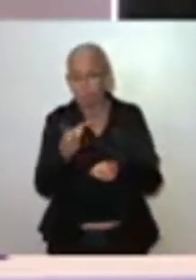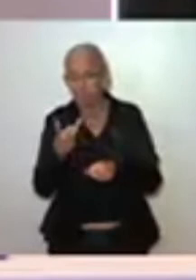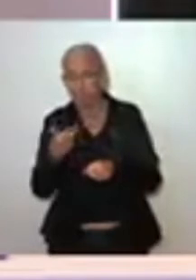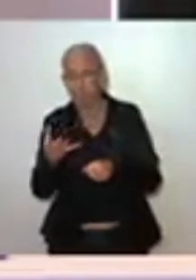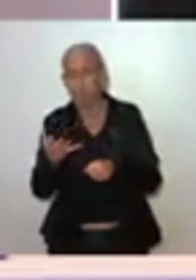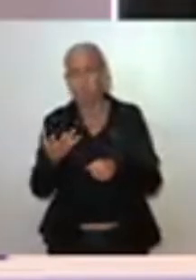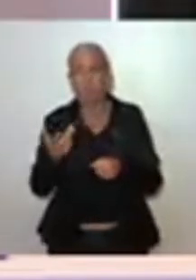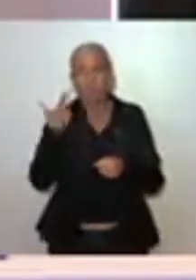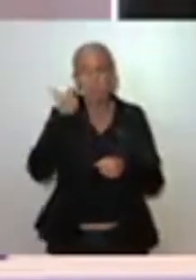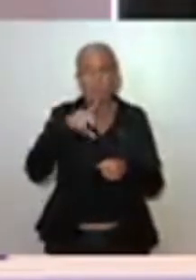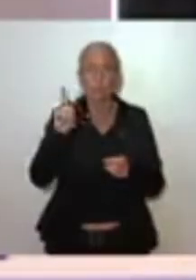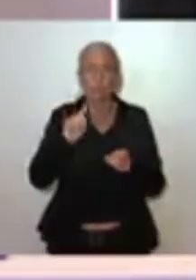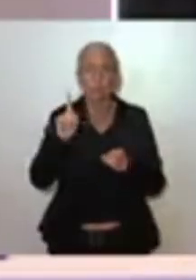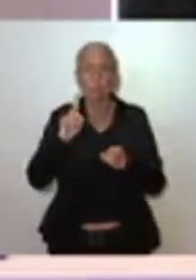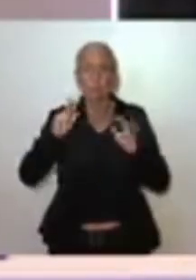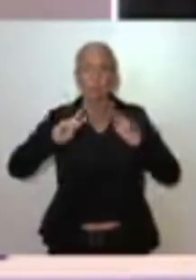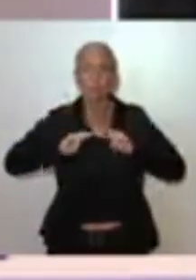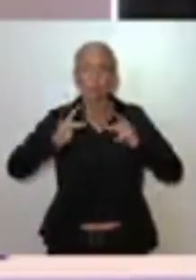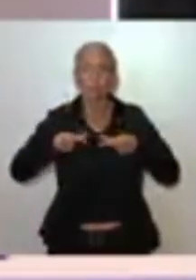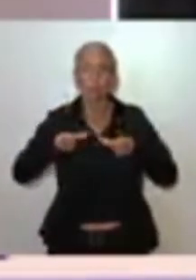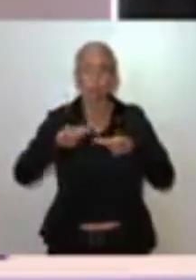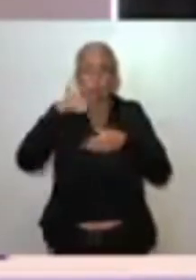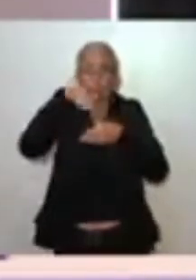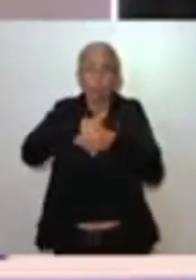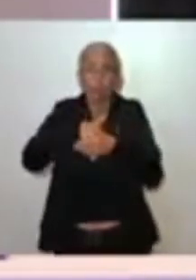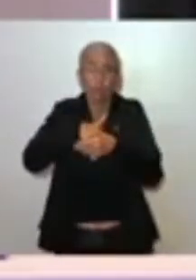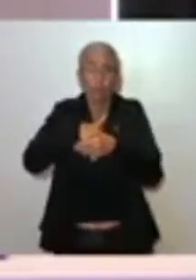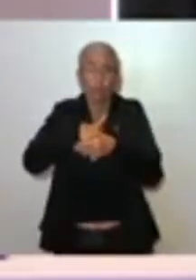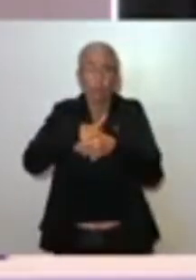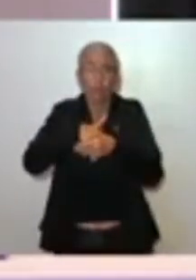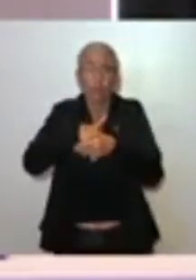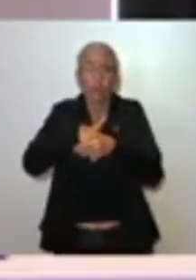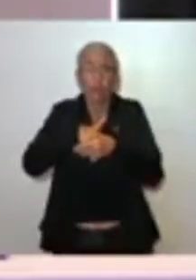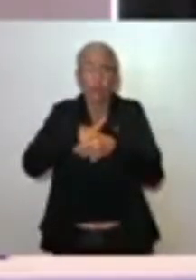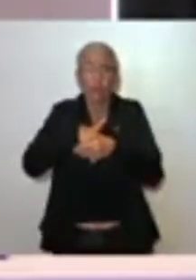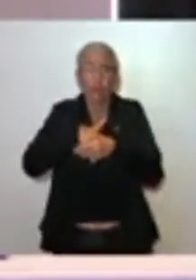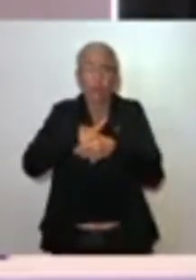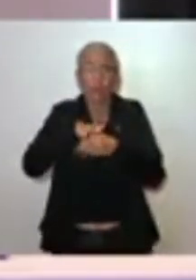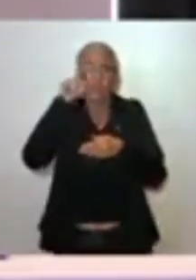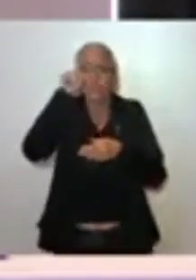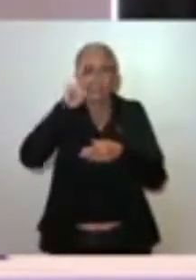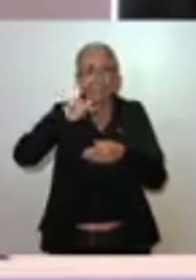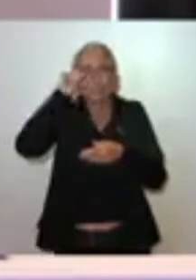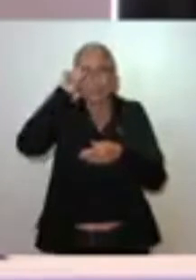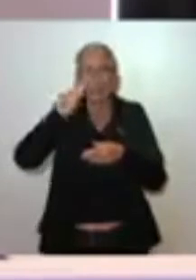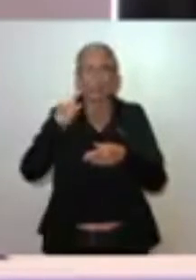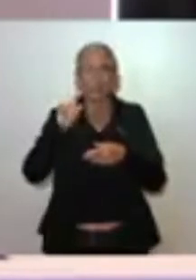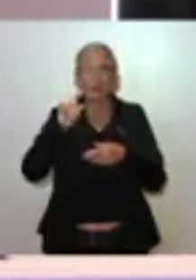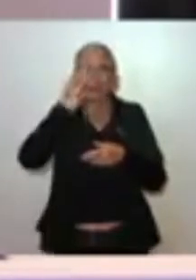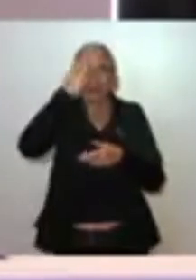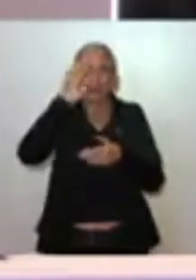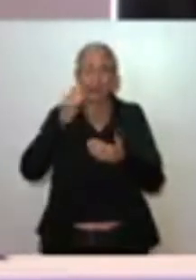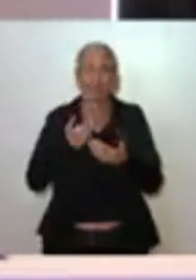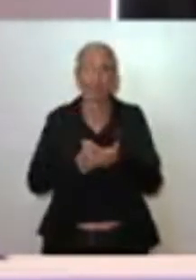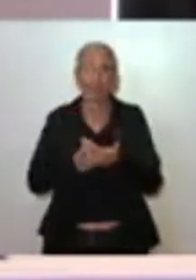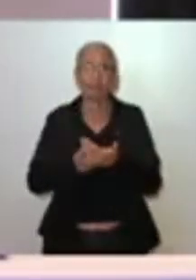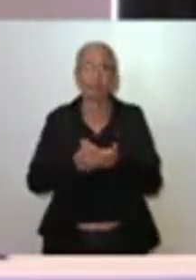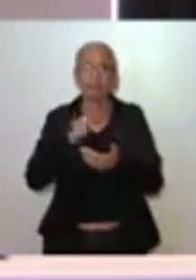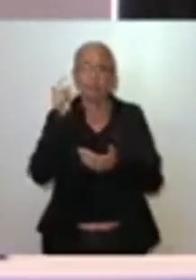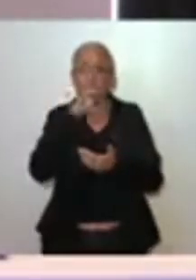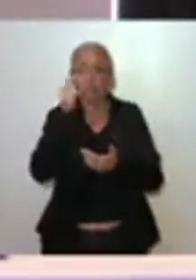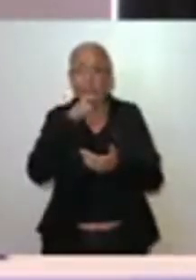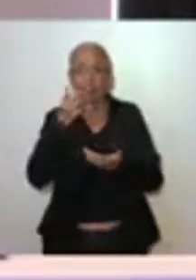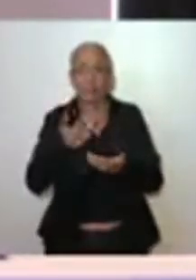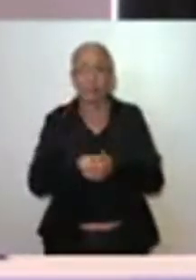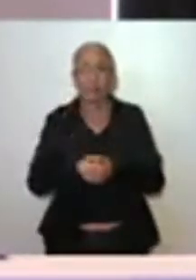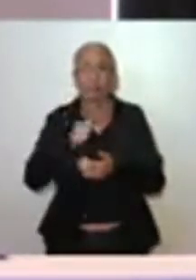defendemos para comentar lá no projeto vocês votaram que as pessoas mentem até sobre Aquilo em que acredito Esse é o Brasil